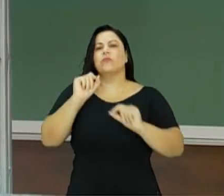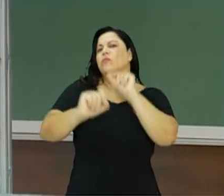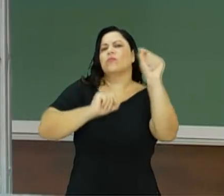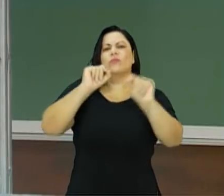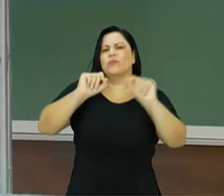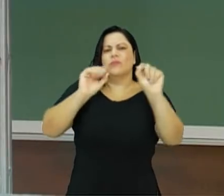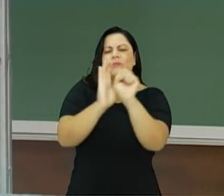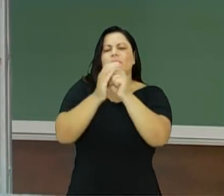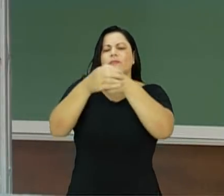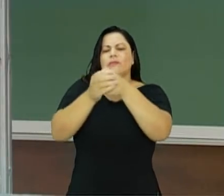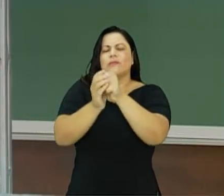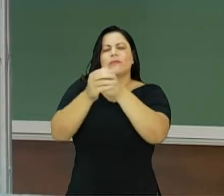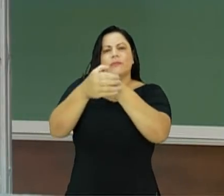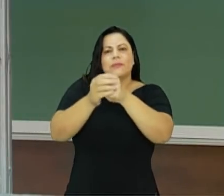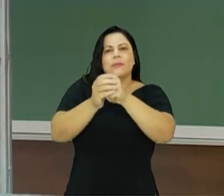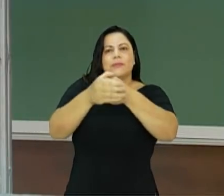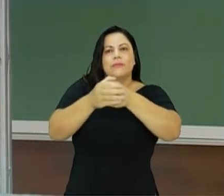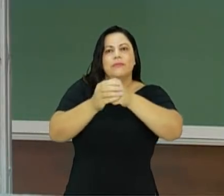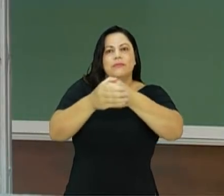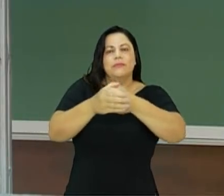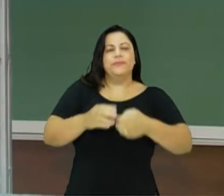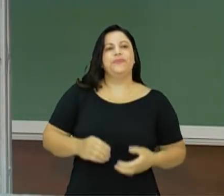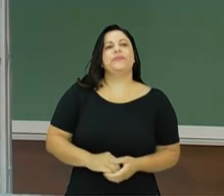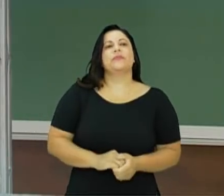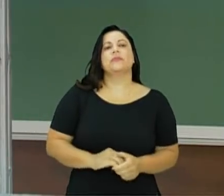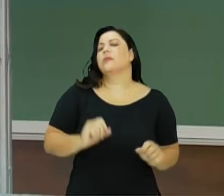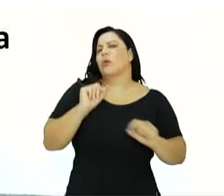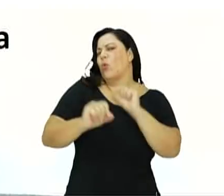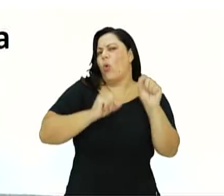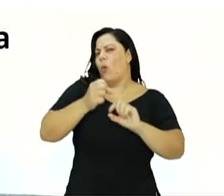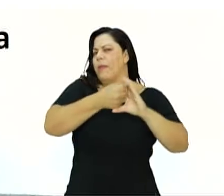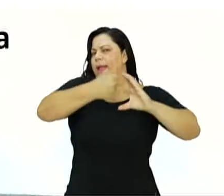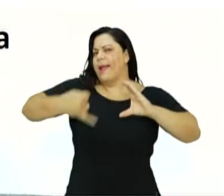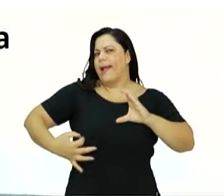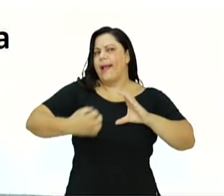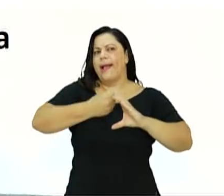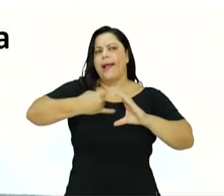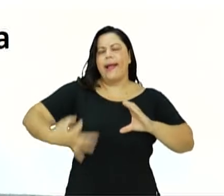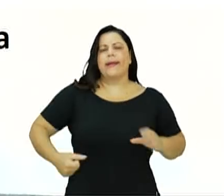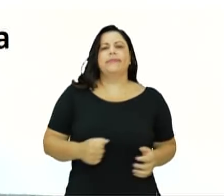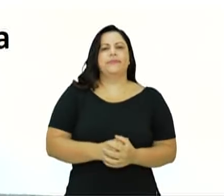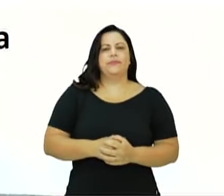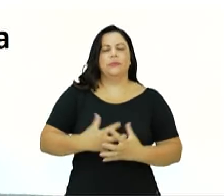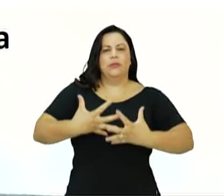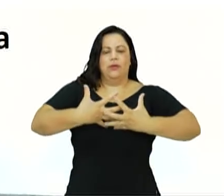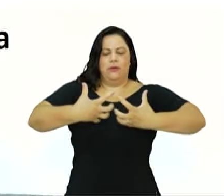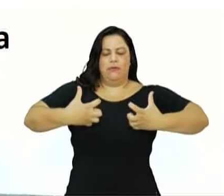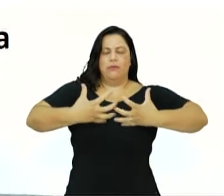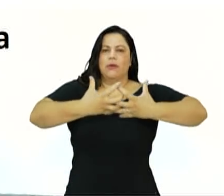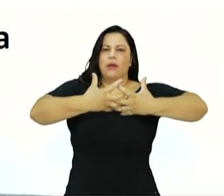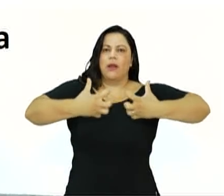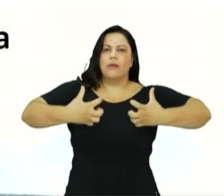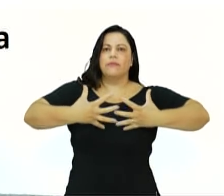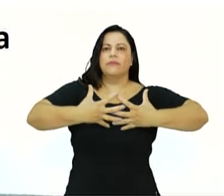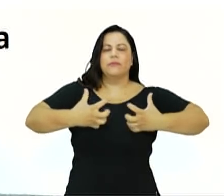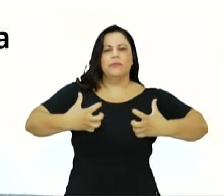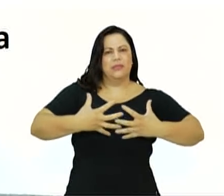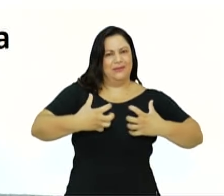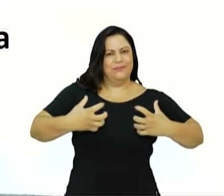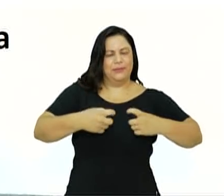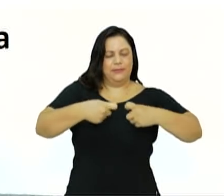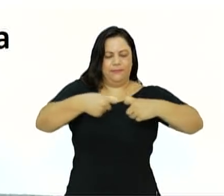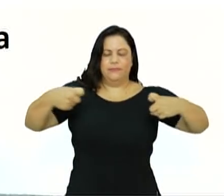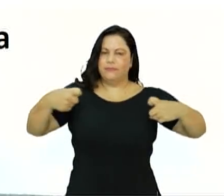bem como é e como se caracteriza esse tecido, né? Ele possui fibras colágenas e elásticas, né? Lembra que a gente já falou sobre